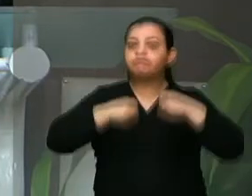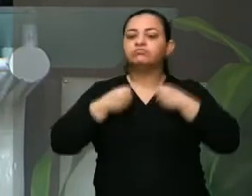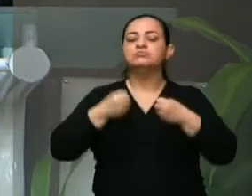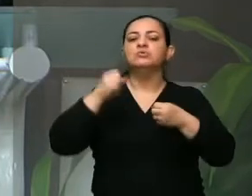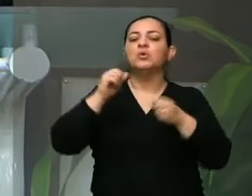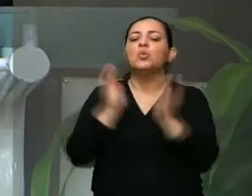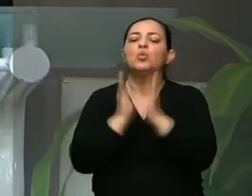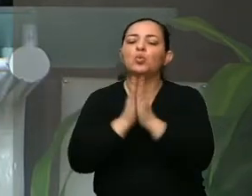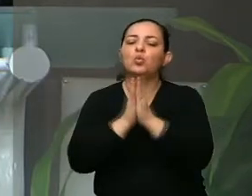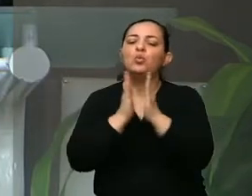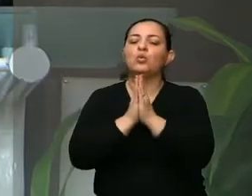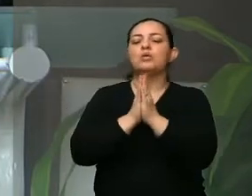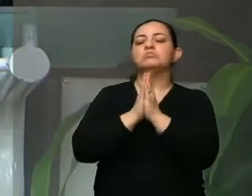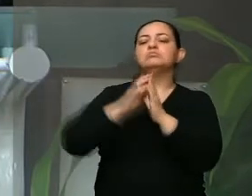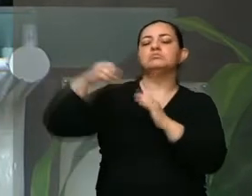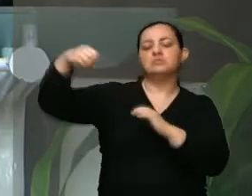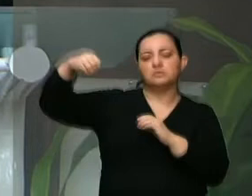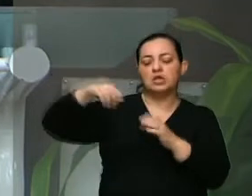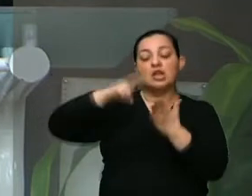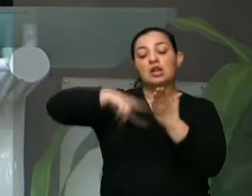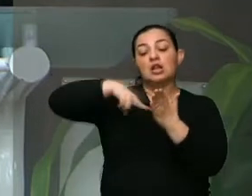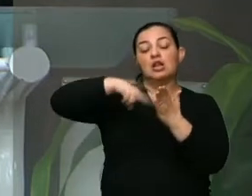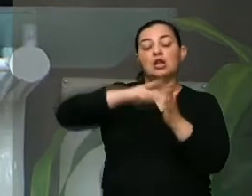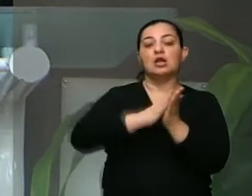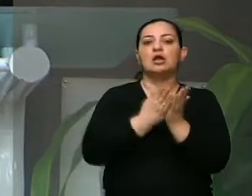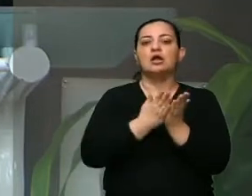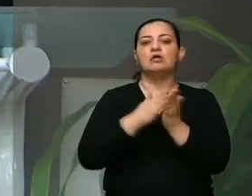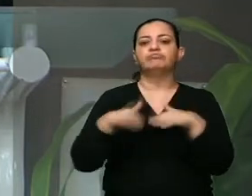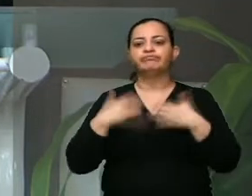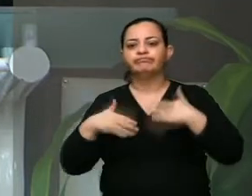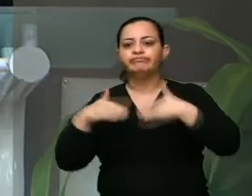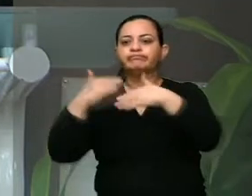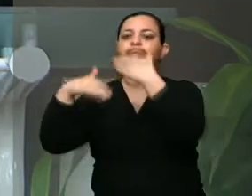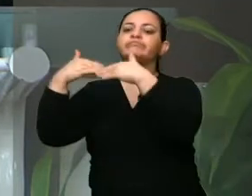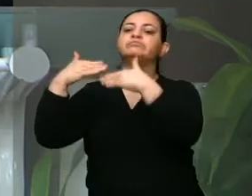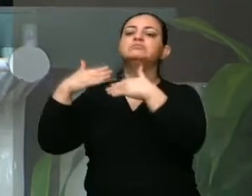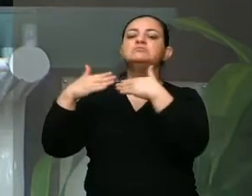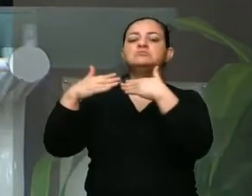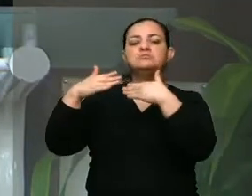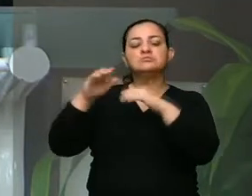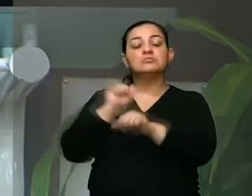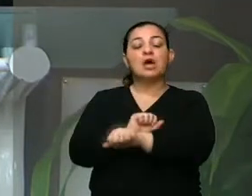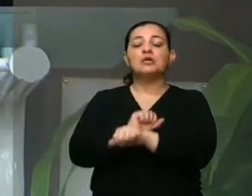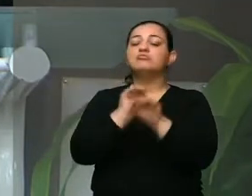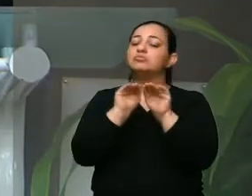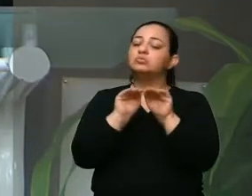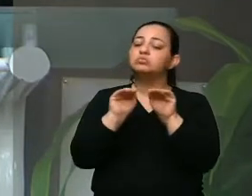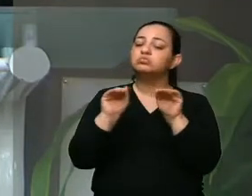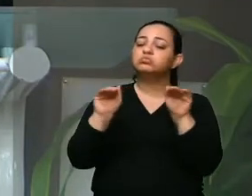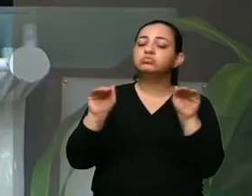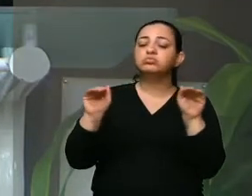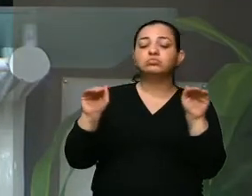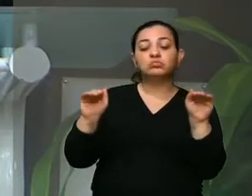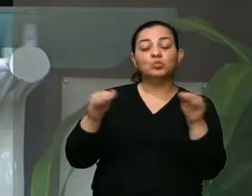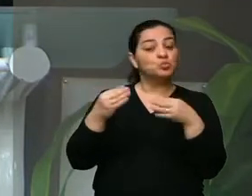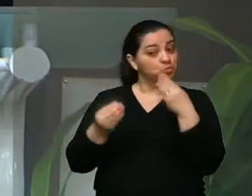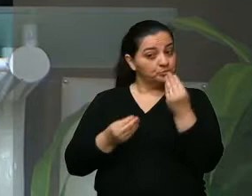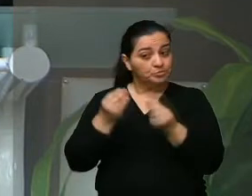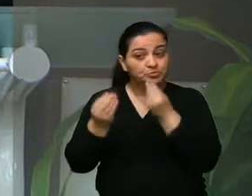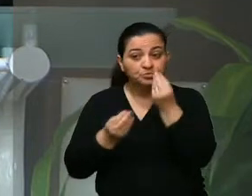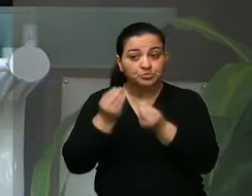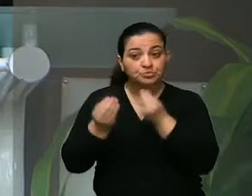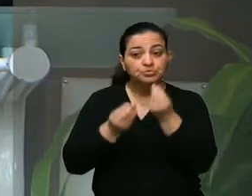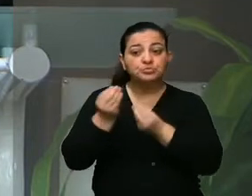ora um pouquinho ler um pouquinho a palavra de deus é anima para de novo como que vá